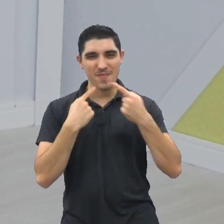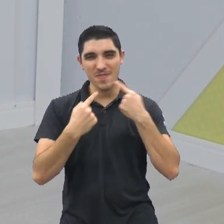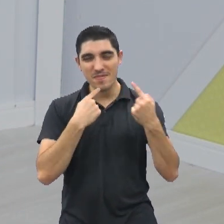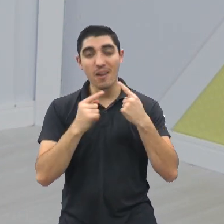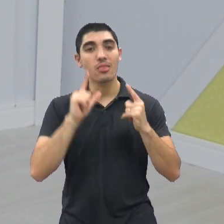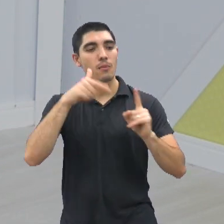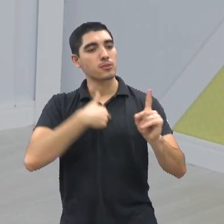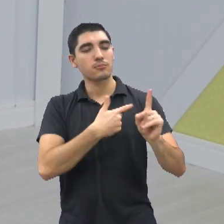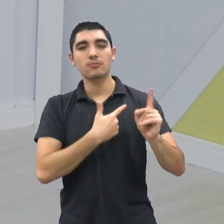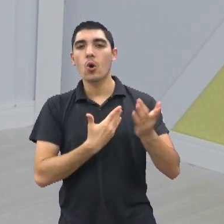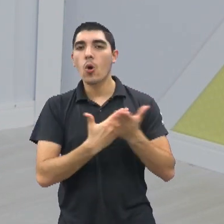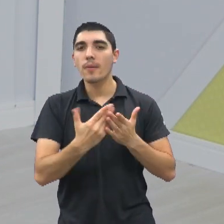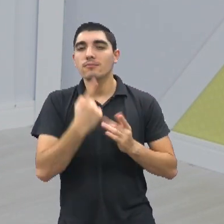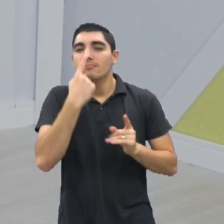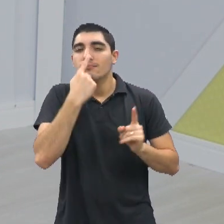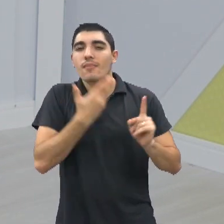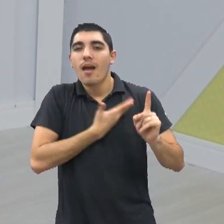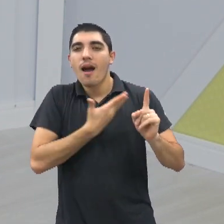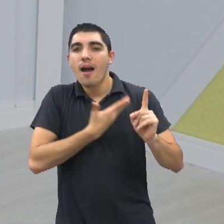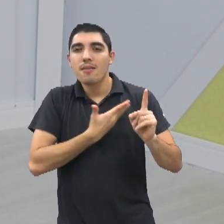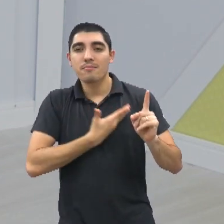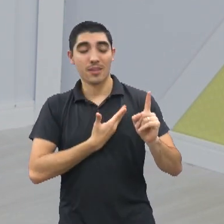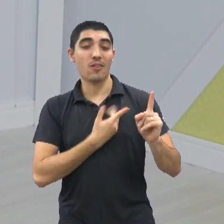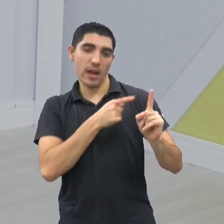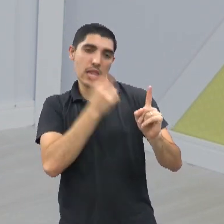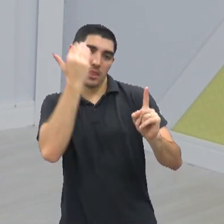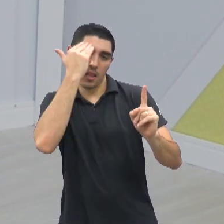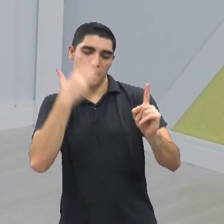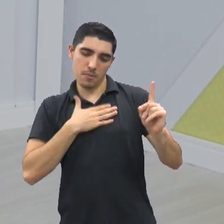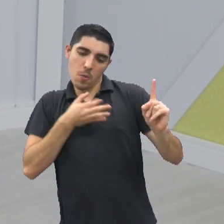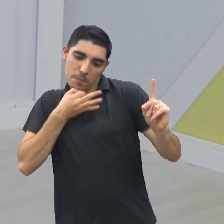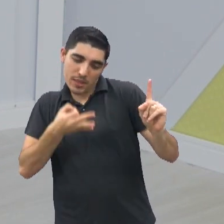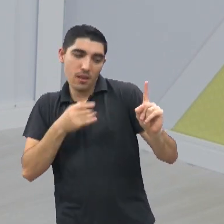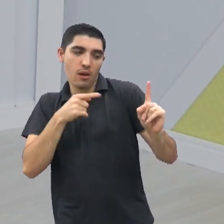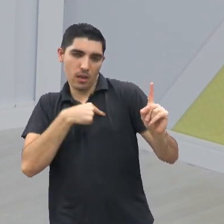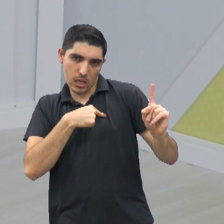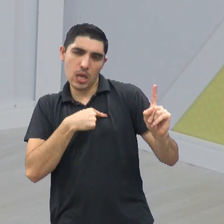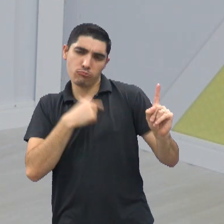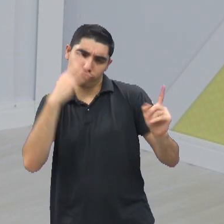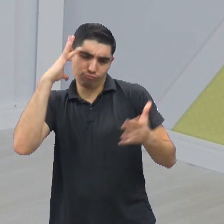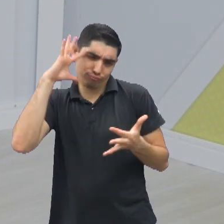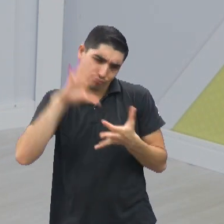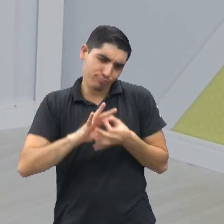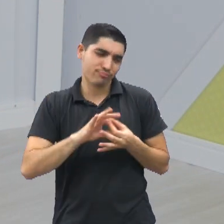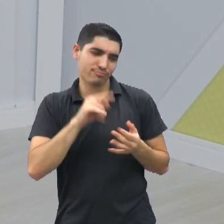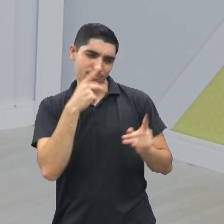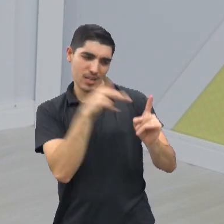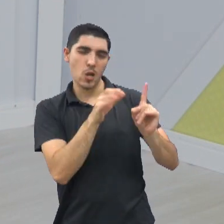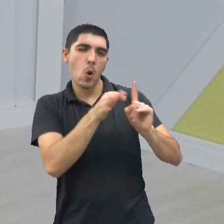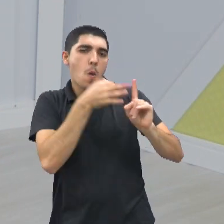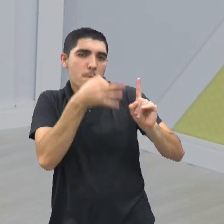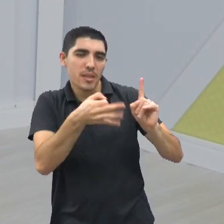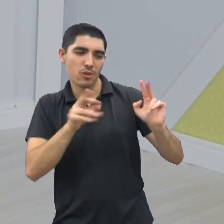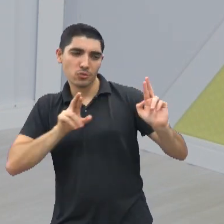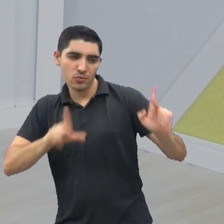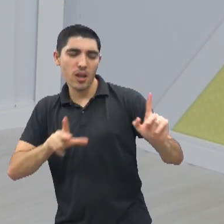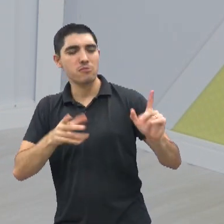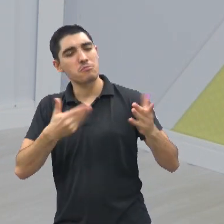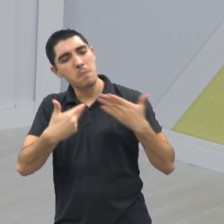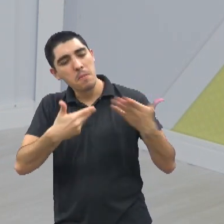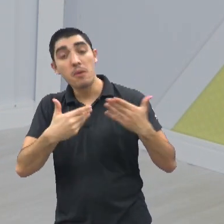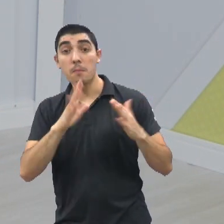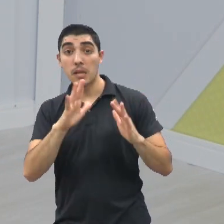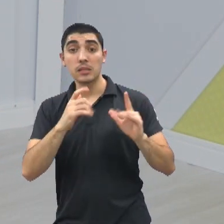tornou amigo ele entendeu o meu posicionamento eu entendi o lado dele fizemos cada um o seu papel e foi uma uma bela entrevista